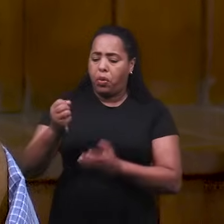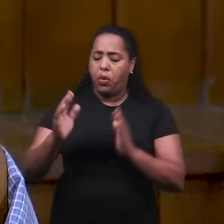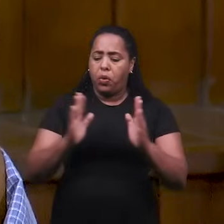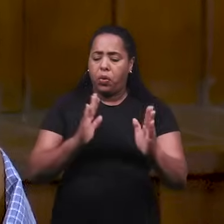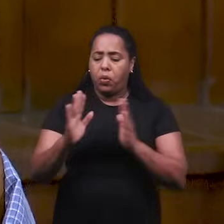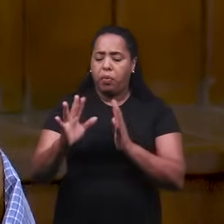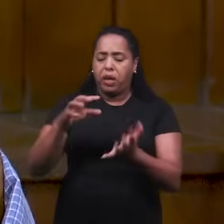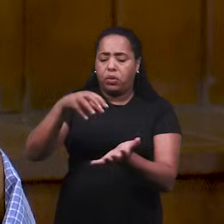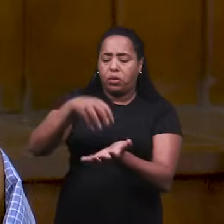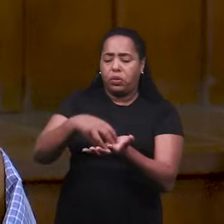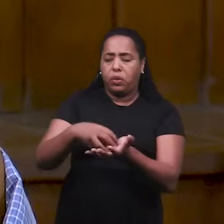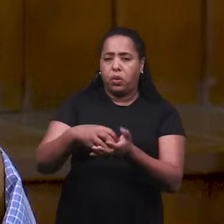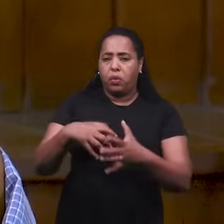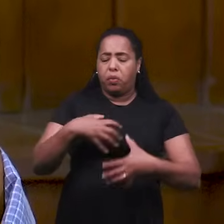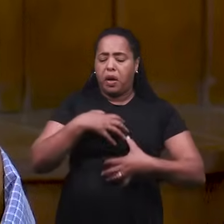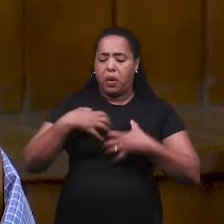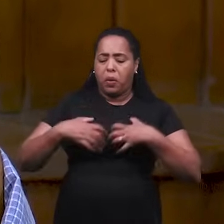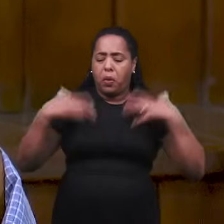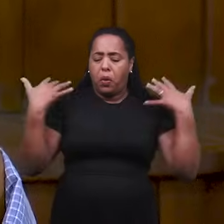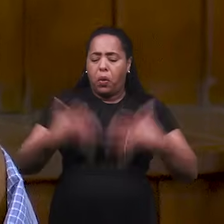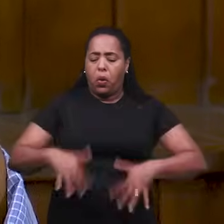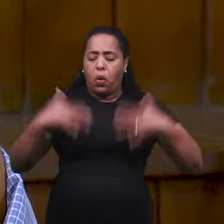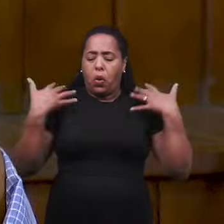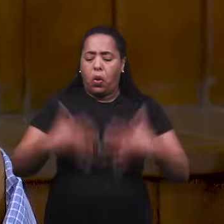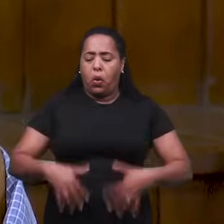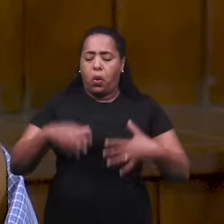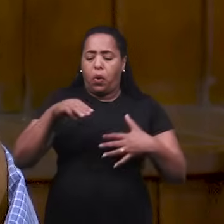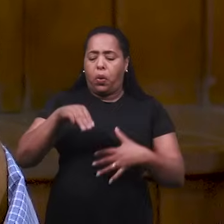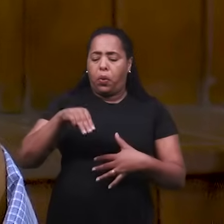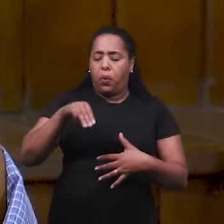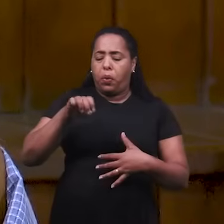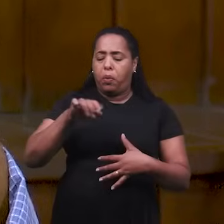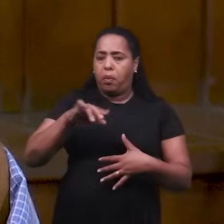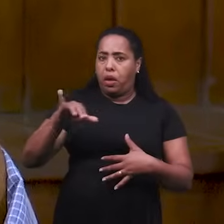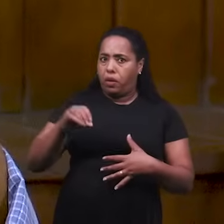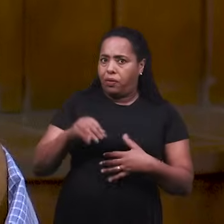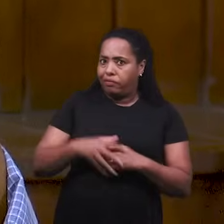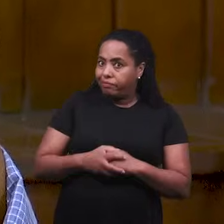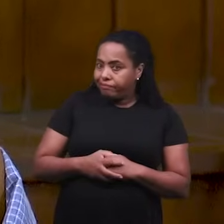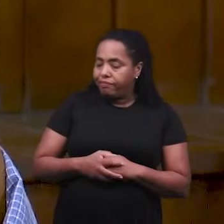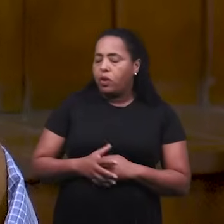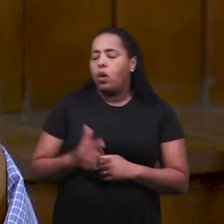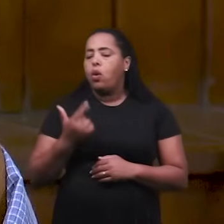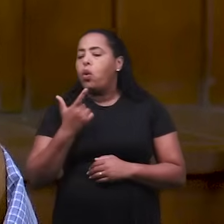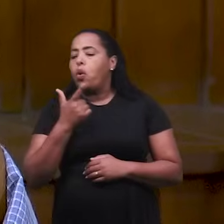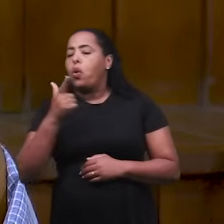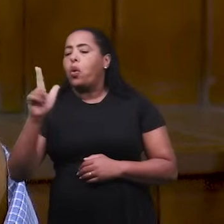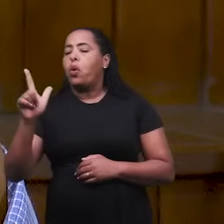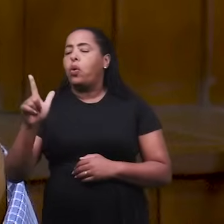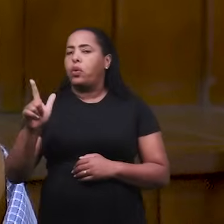Aquela chamada mesotribulacionista, né? No meio. Outros já creem que vai ficar